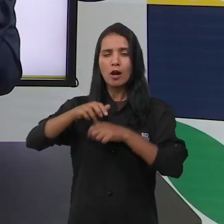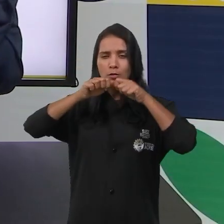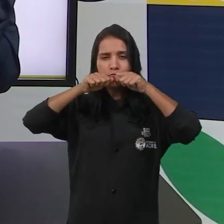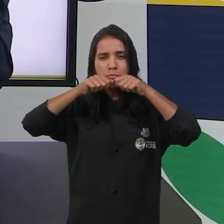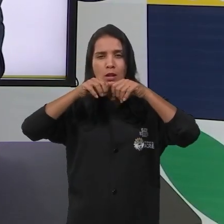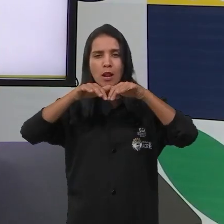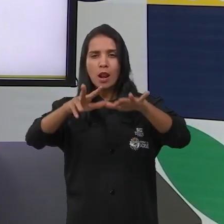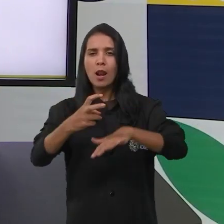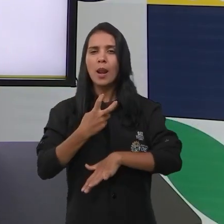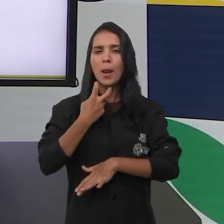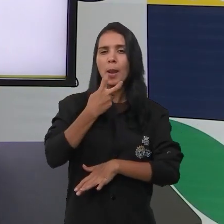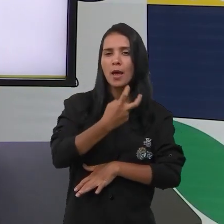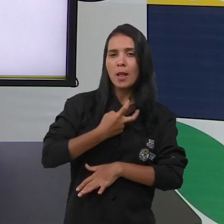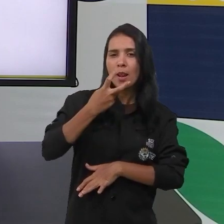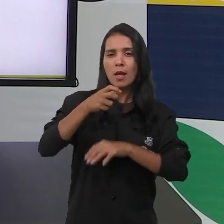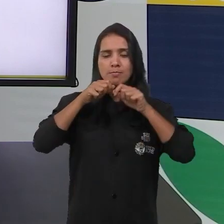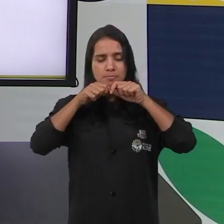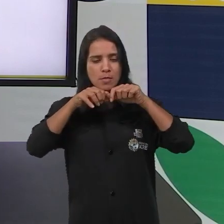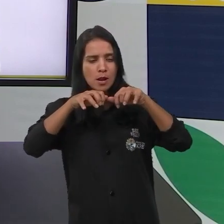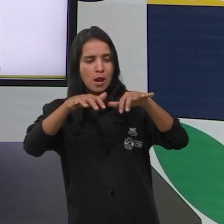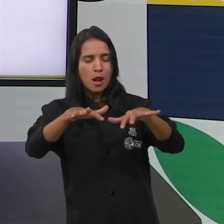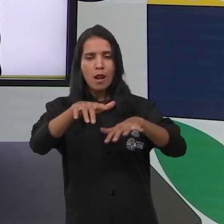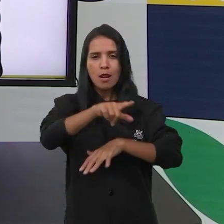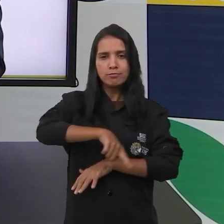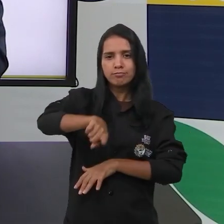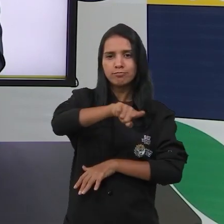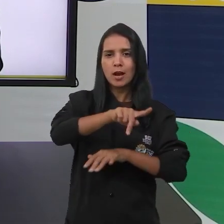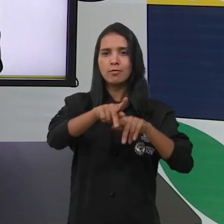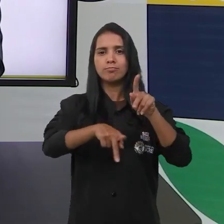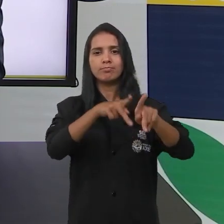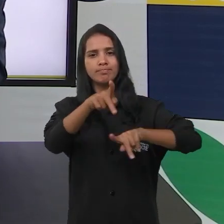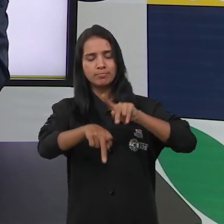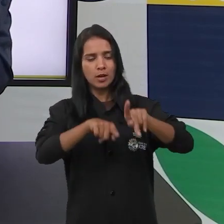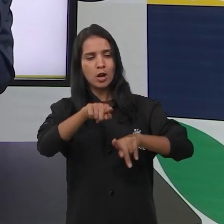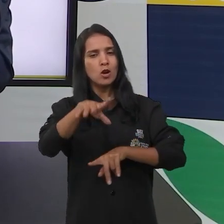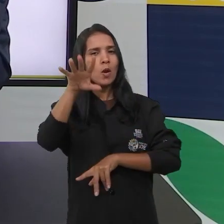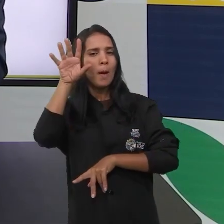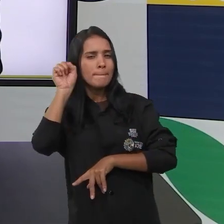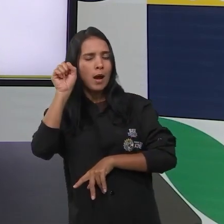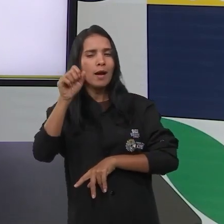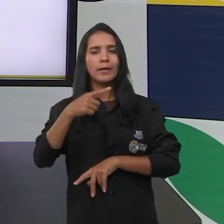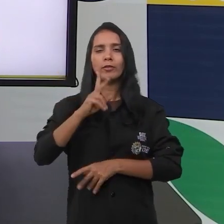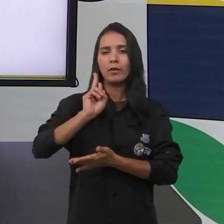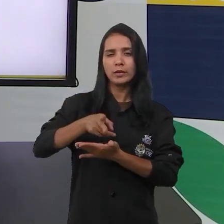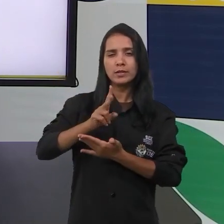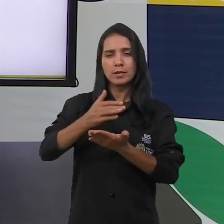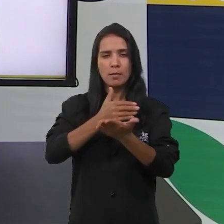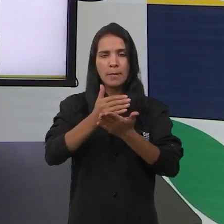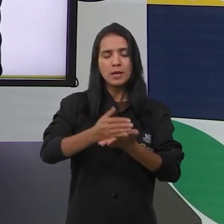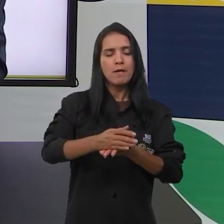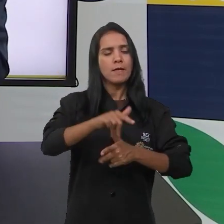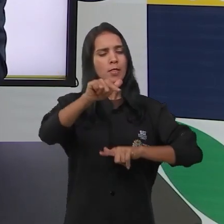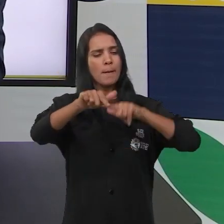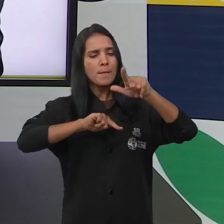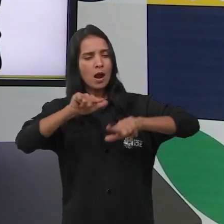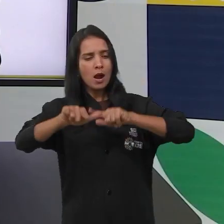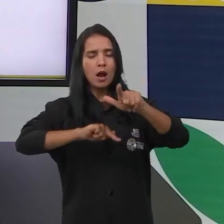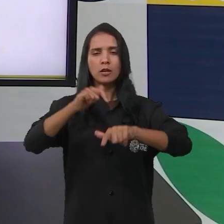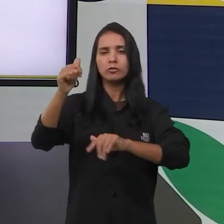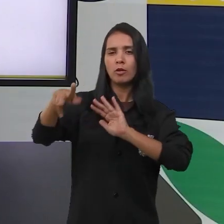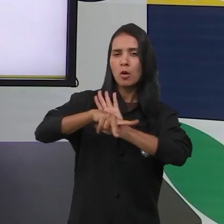discurso dele era voltado para as massas, tanto que ele começava falando trabalhadores brasileiros, e aí